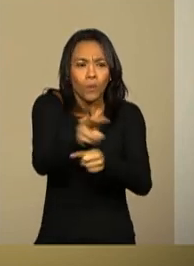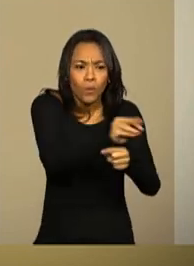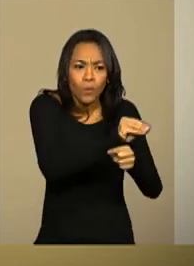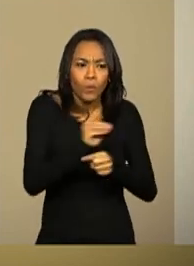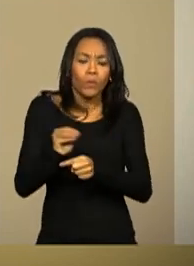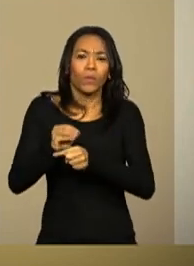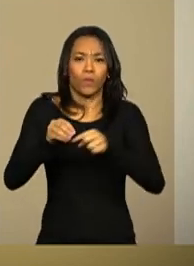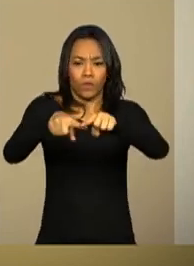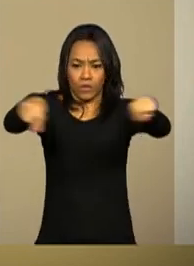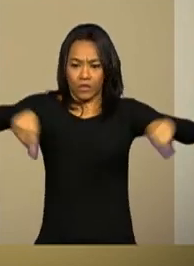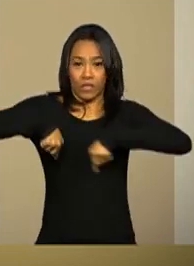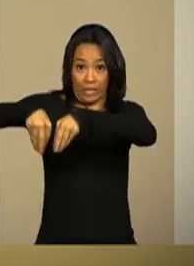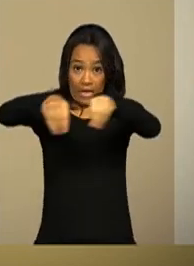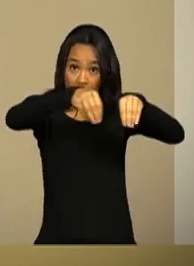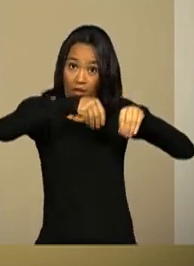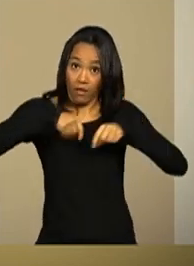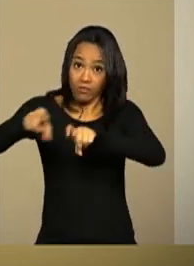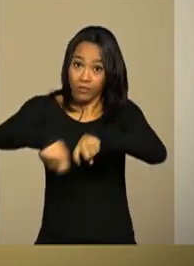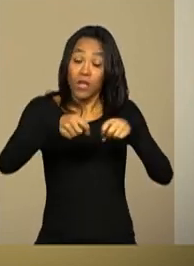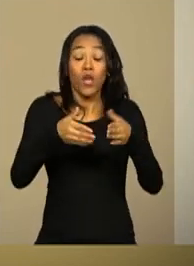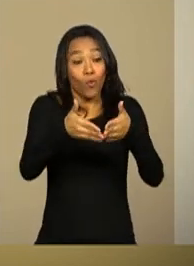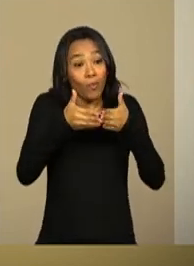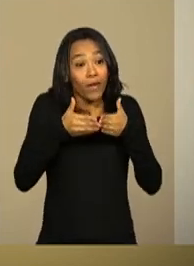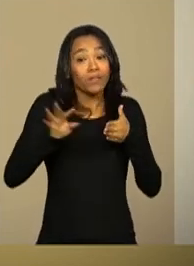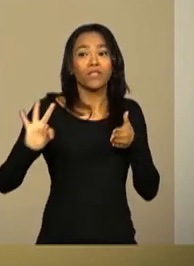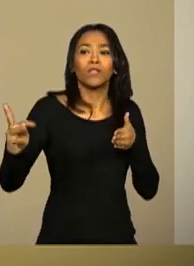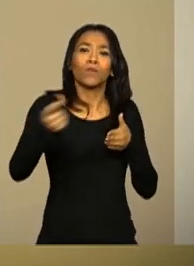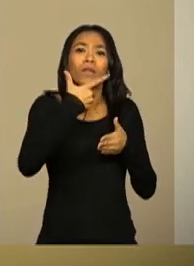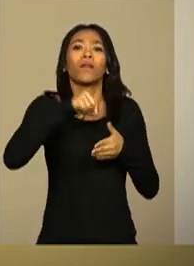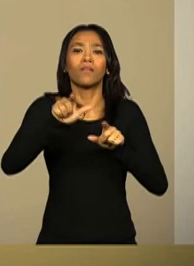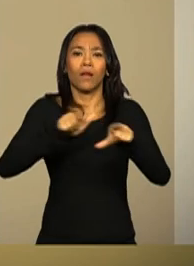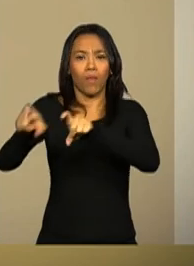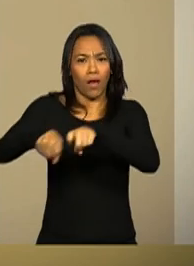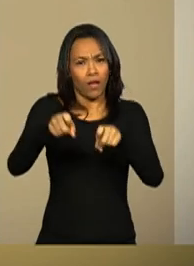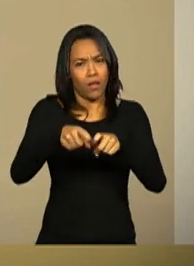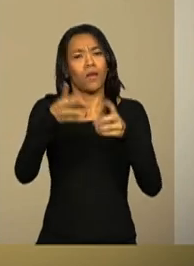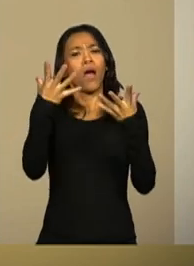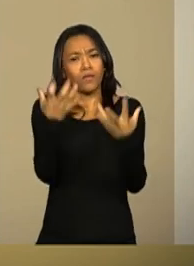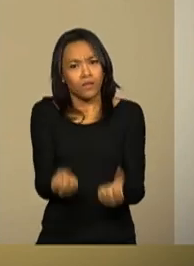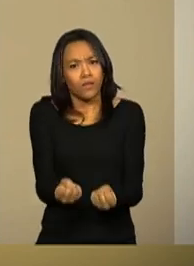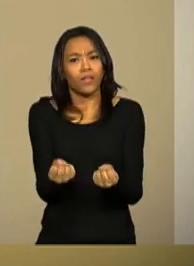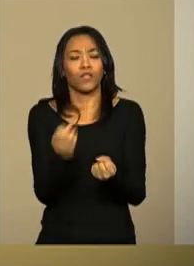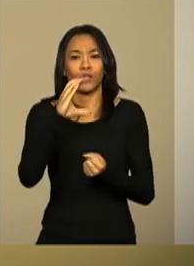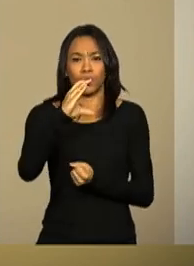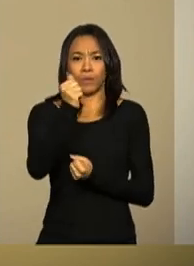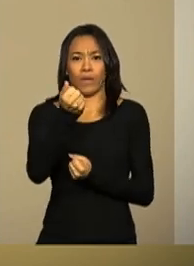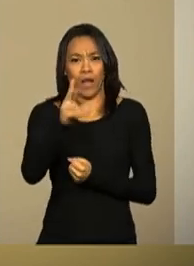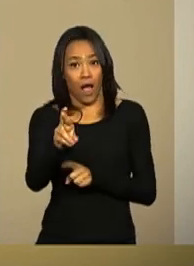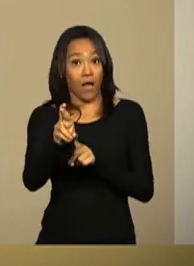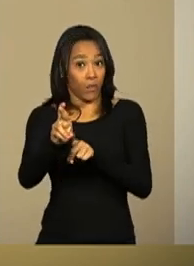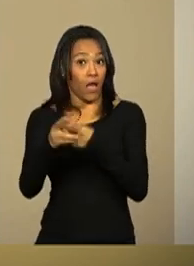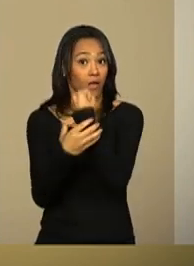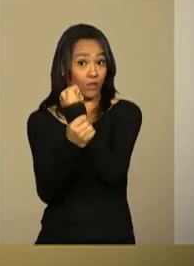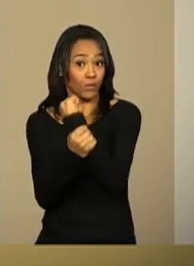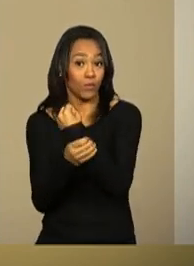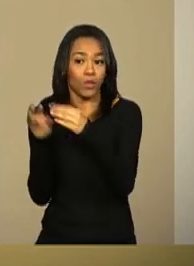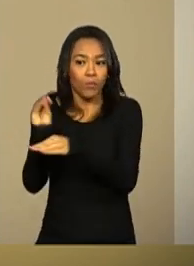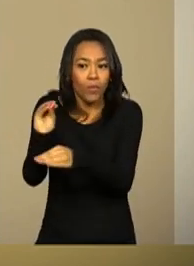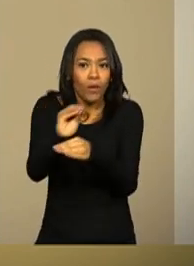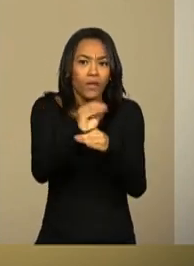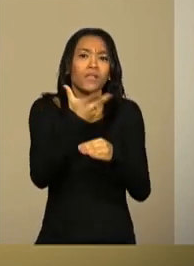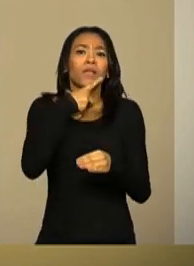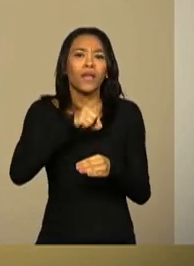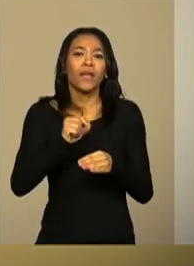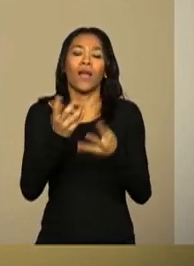eu recomendo a todos os produtores que façam o cá além de ter mais segurança para produzir Quem